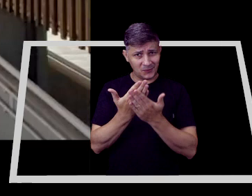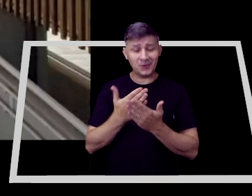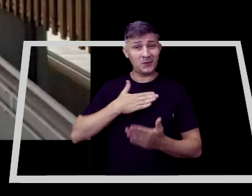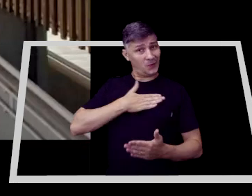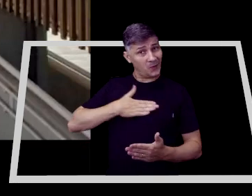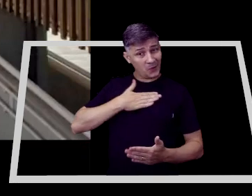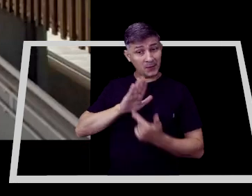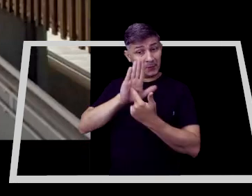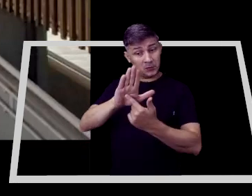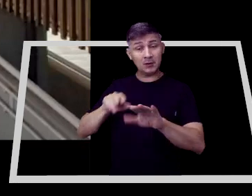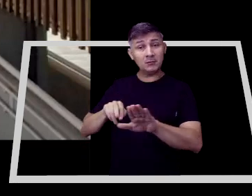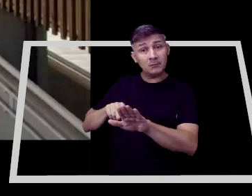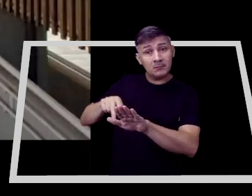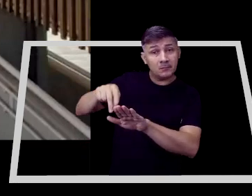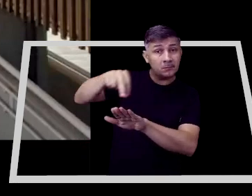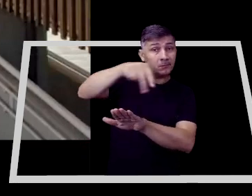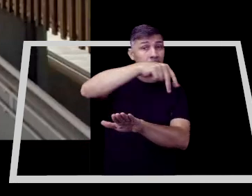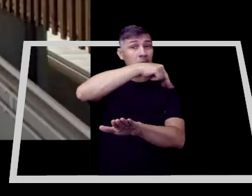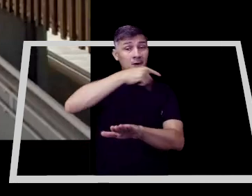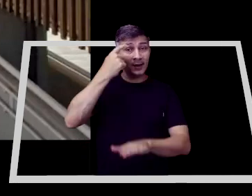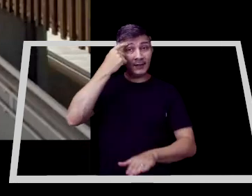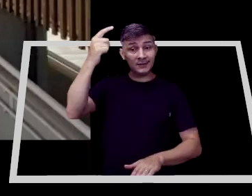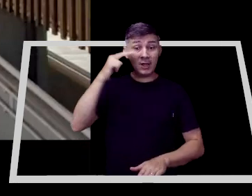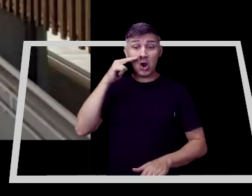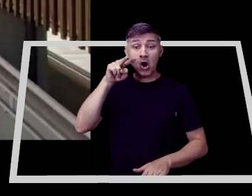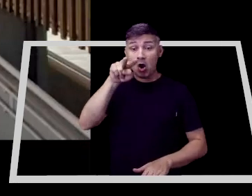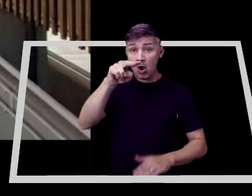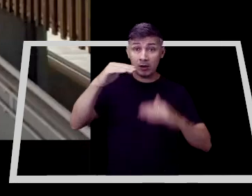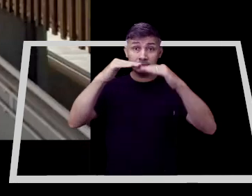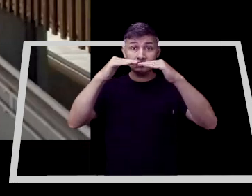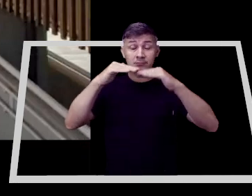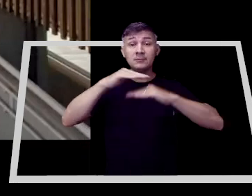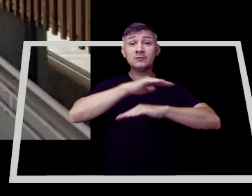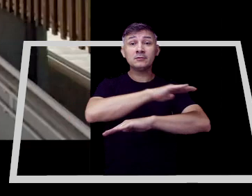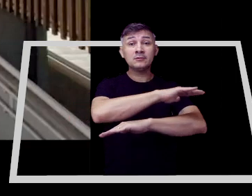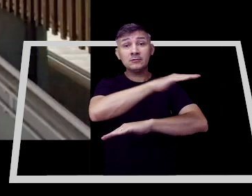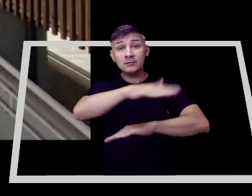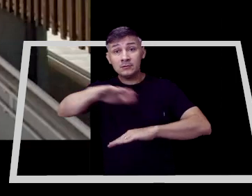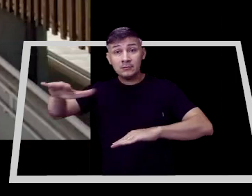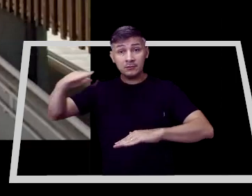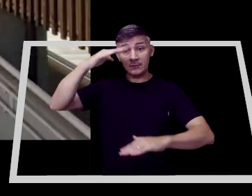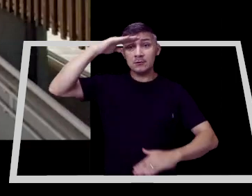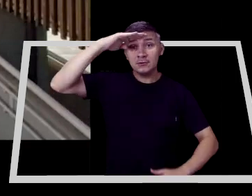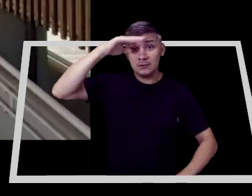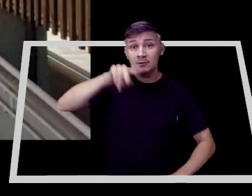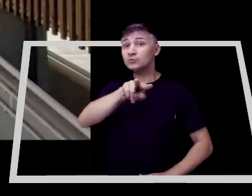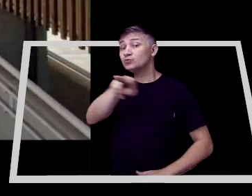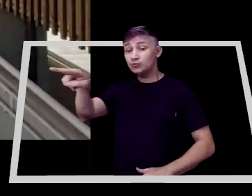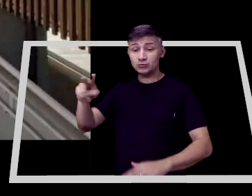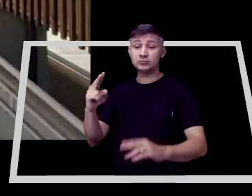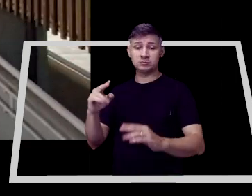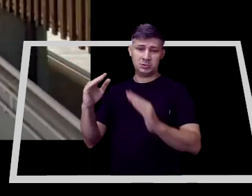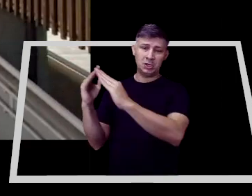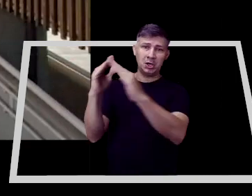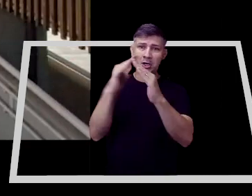das rampas, a ideia de olhar o vale, a vertente oposta do vale também urbanizada, entre